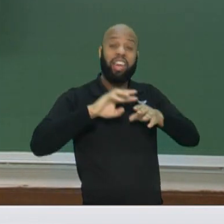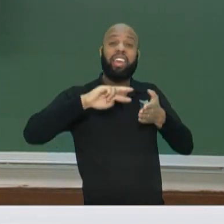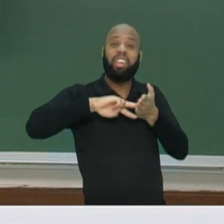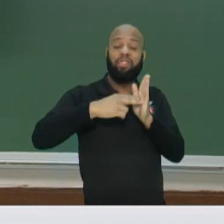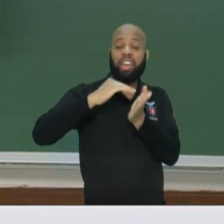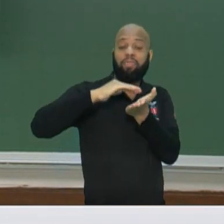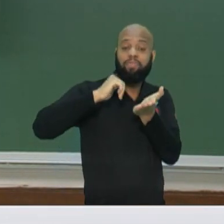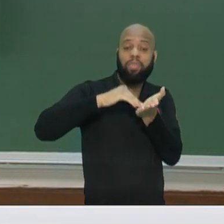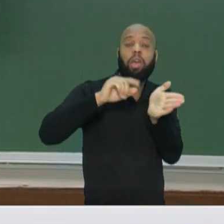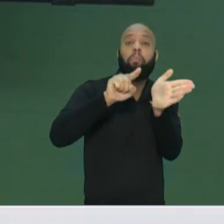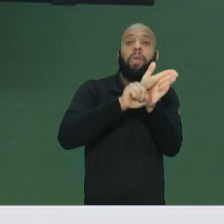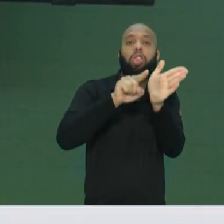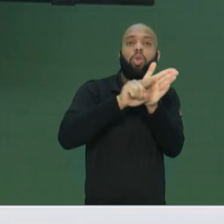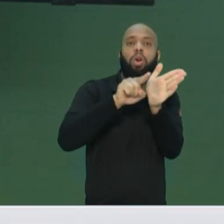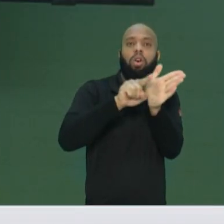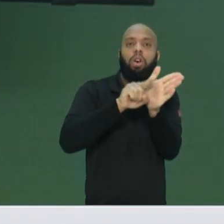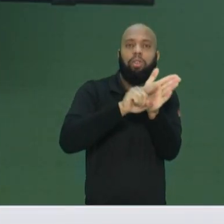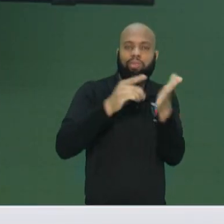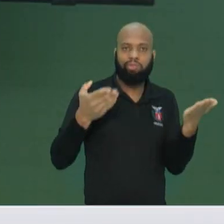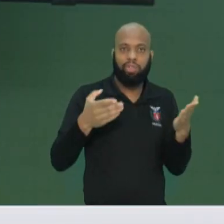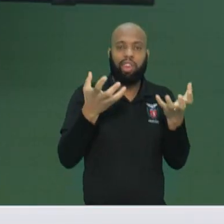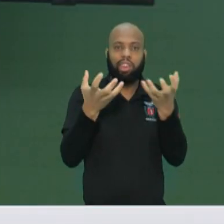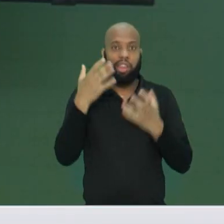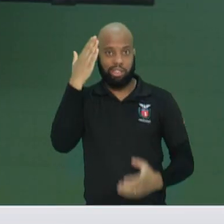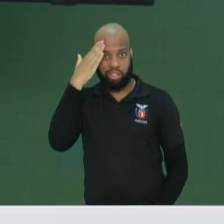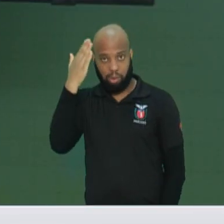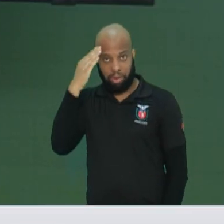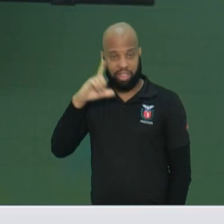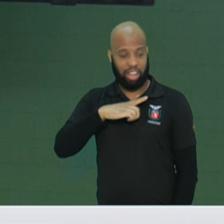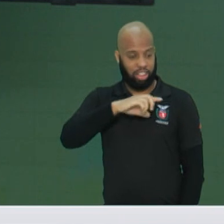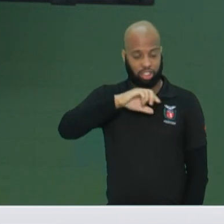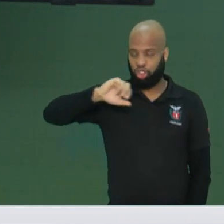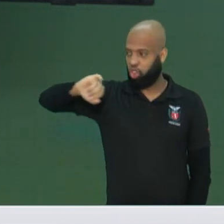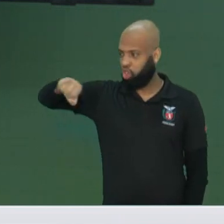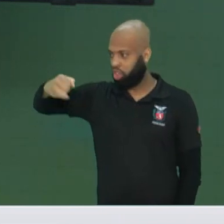ele quer saber a diferença entre o número de casos de janeiro, aqui ó,